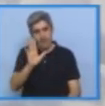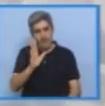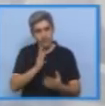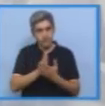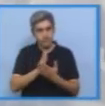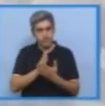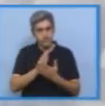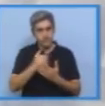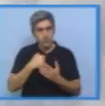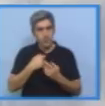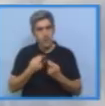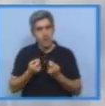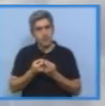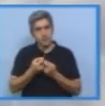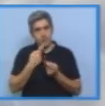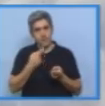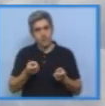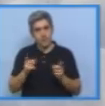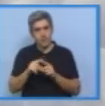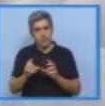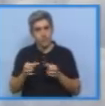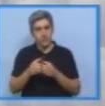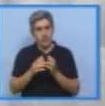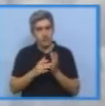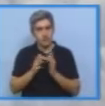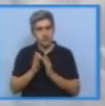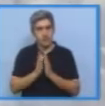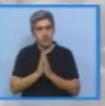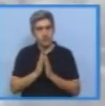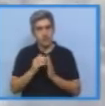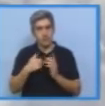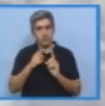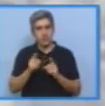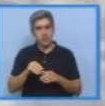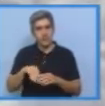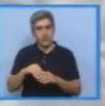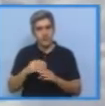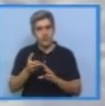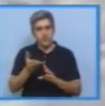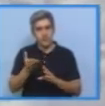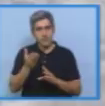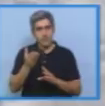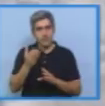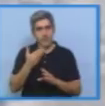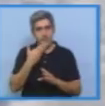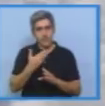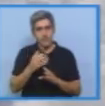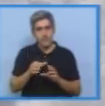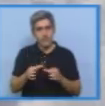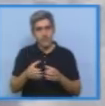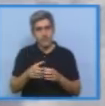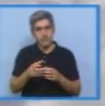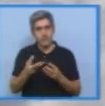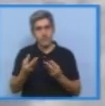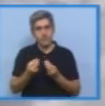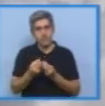em que me reaproximei da comunidade cristã e aí comecei-me a envolver também na experiência comunitária, não só de acompanhar